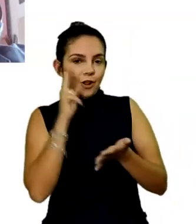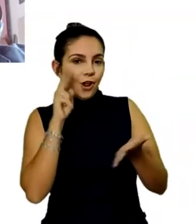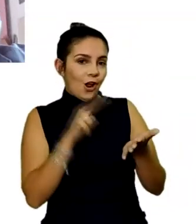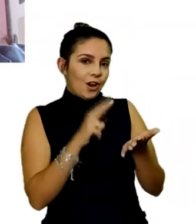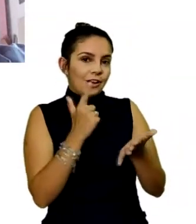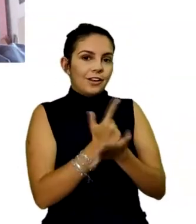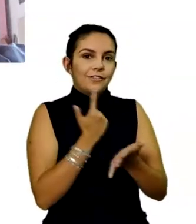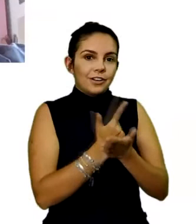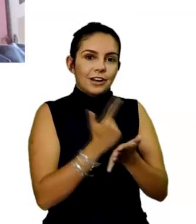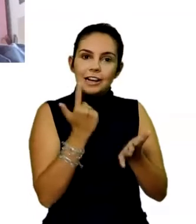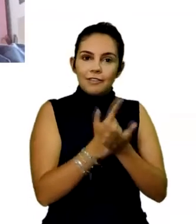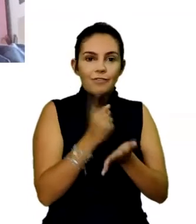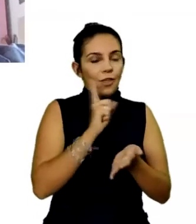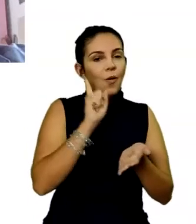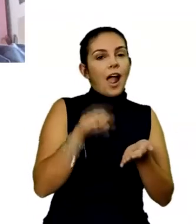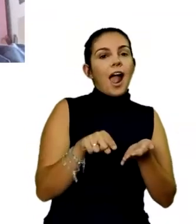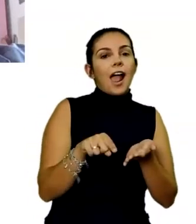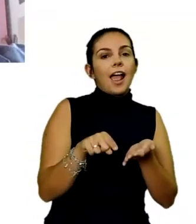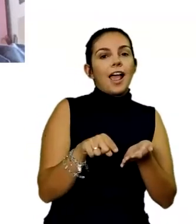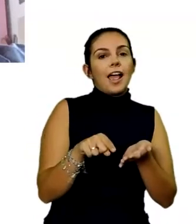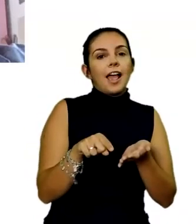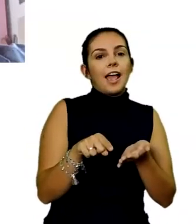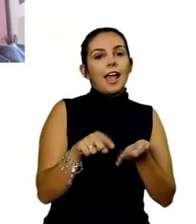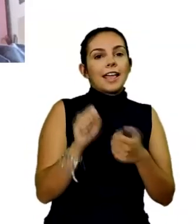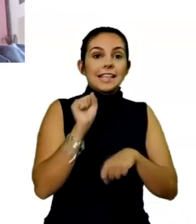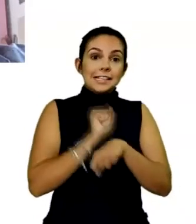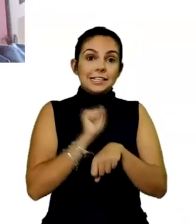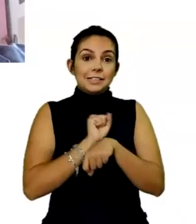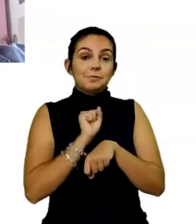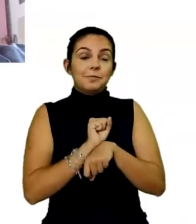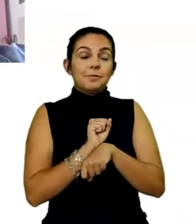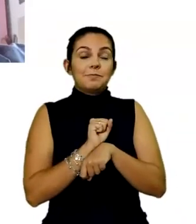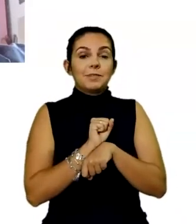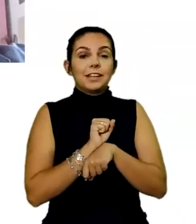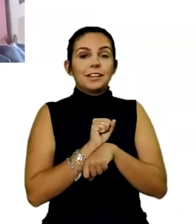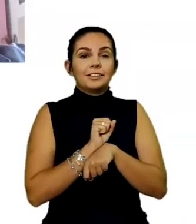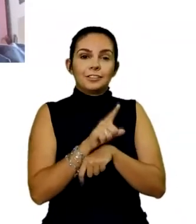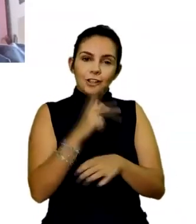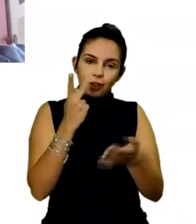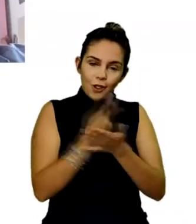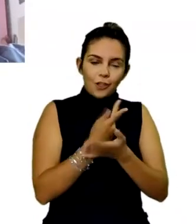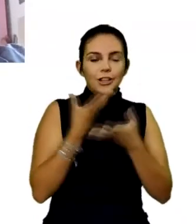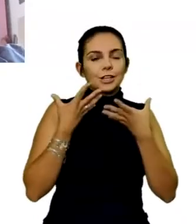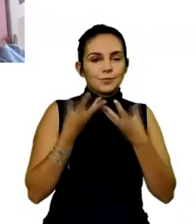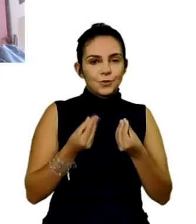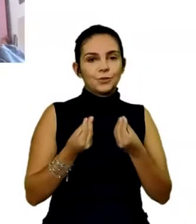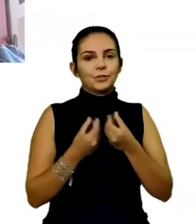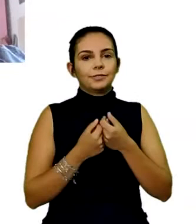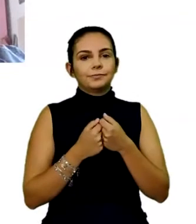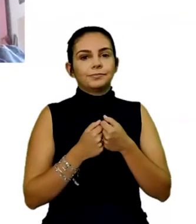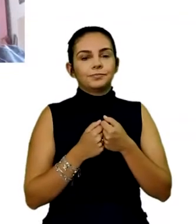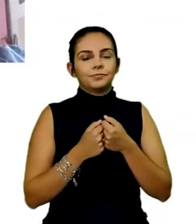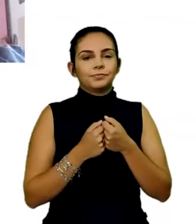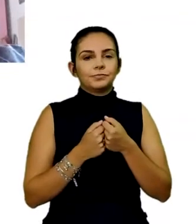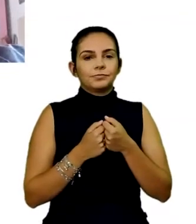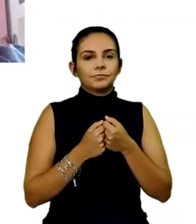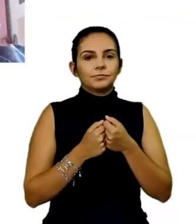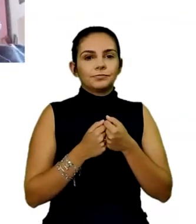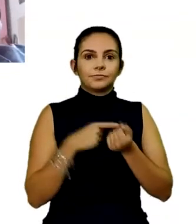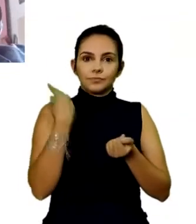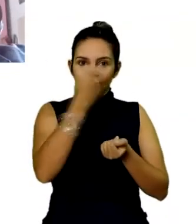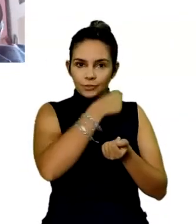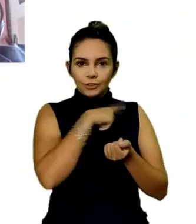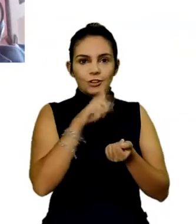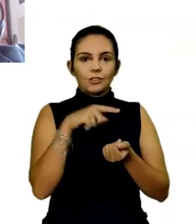olha o livro, aquele livro não é o que é da expectativa dele, né? Isso acontece demais, né? E no